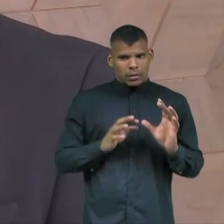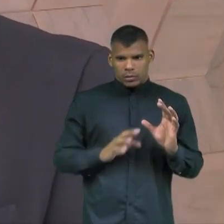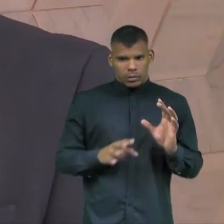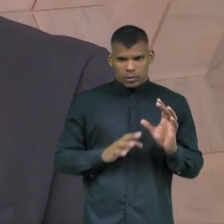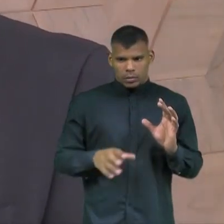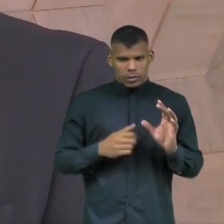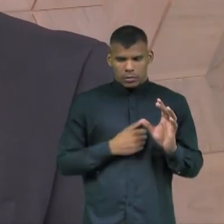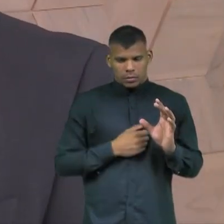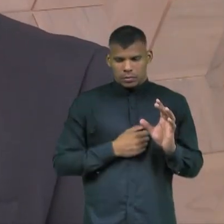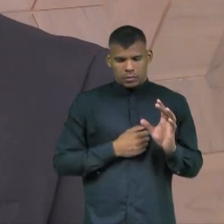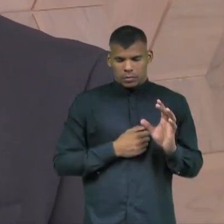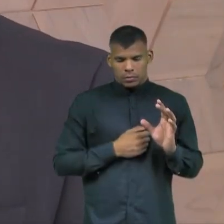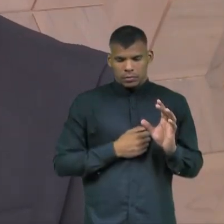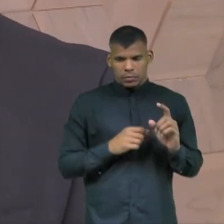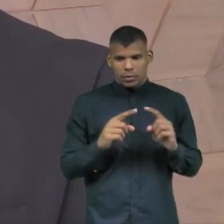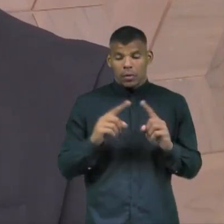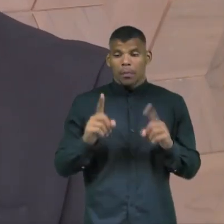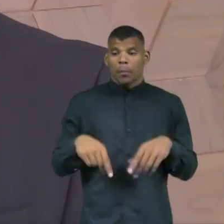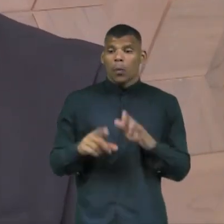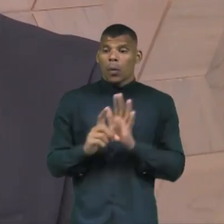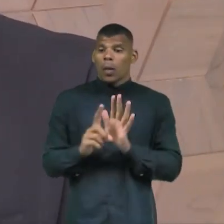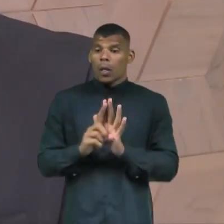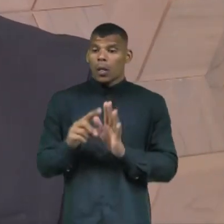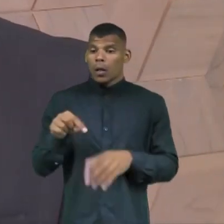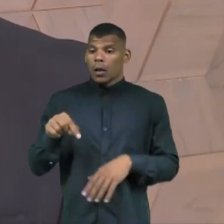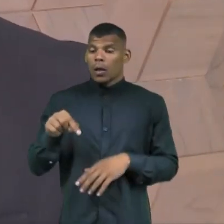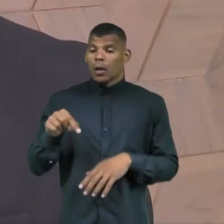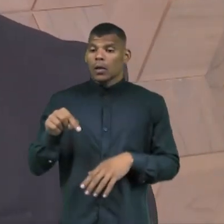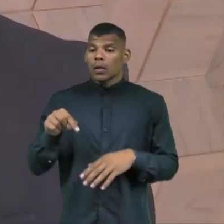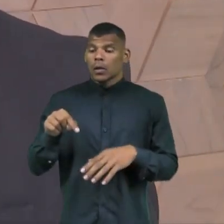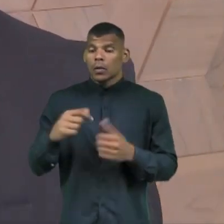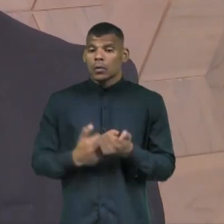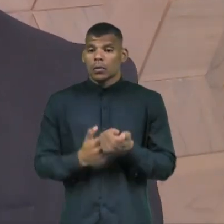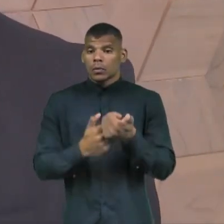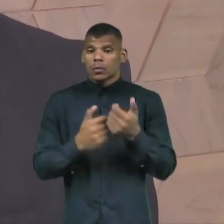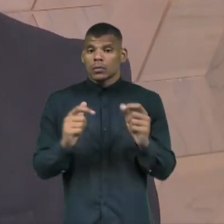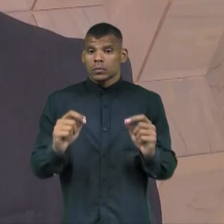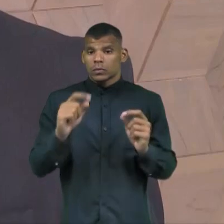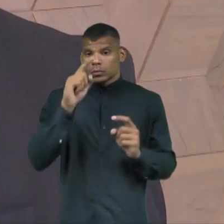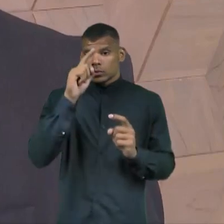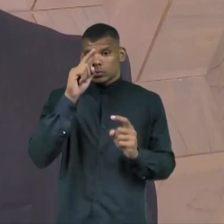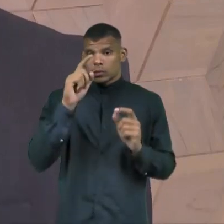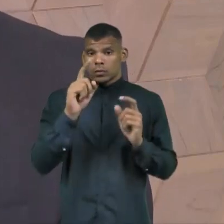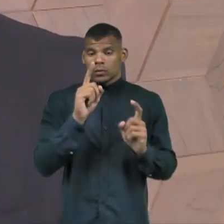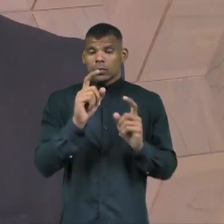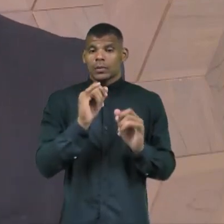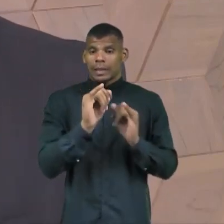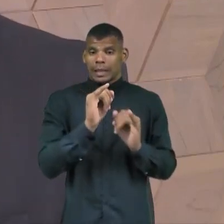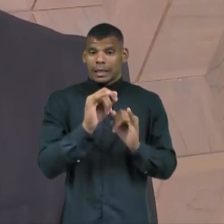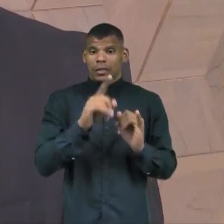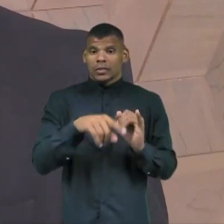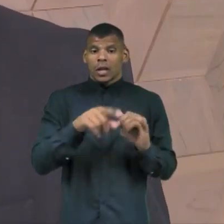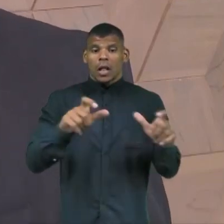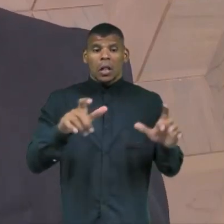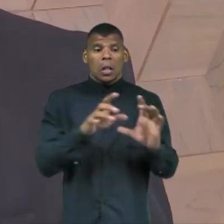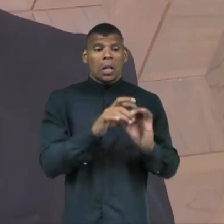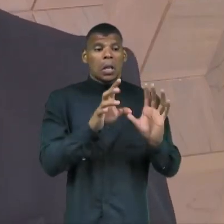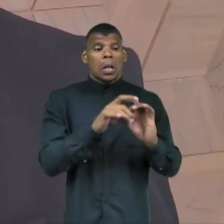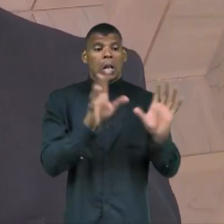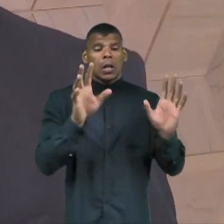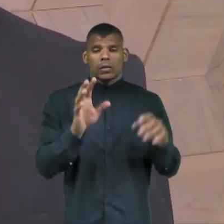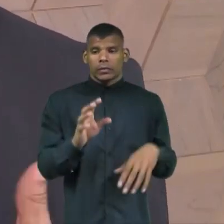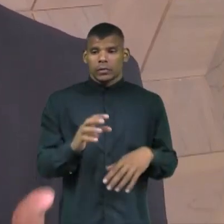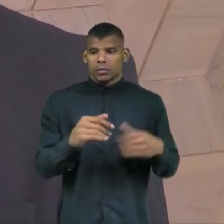um retrocesso, justamente porque fortalece a ideia de que a internet é a terra de ninguém. E a gente sabe muito bem que quem prepara